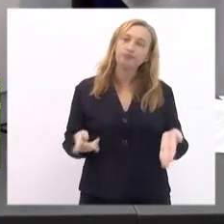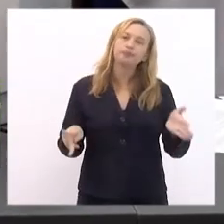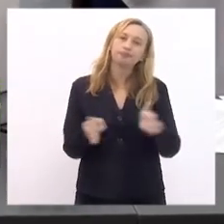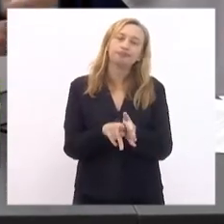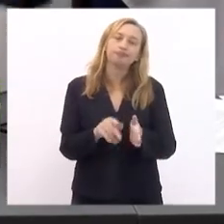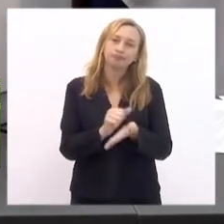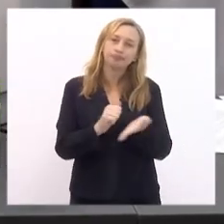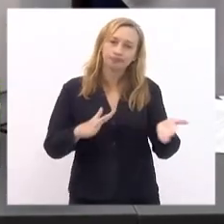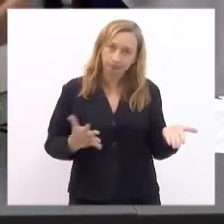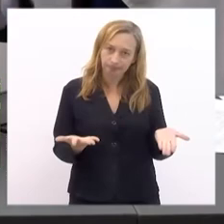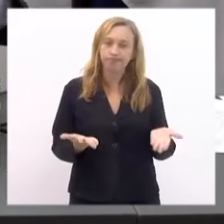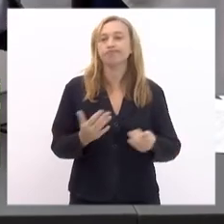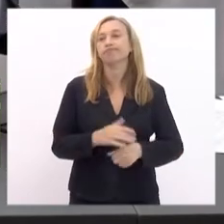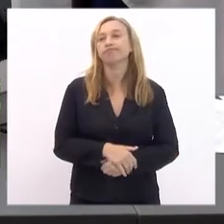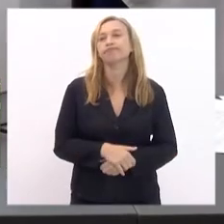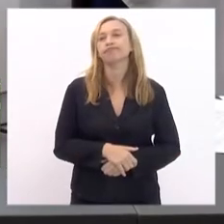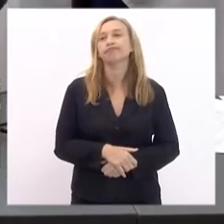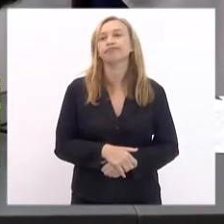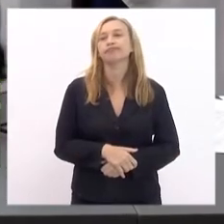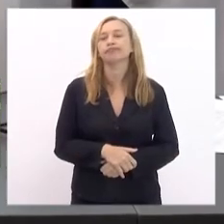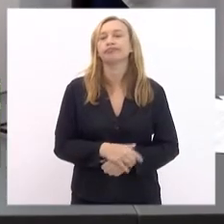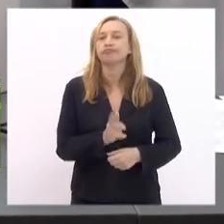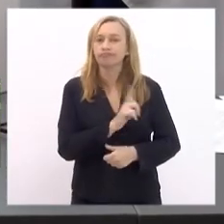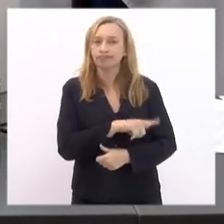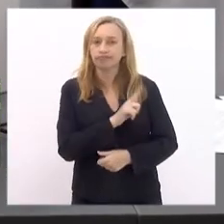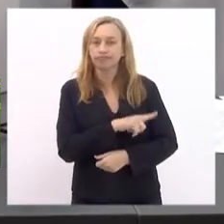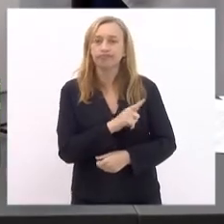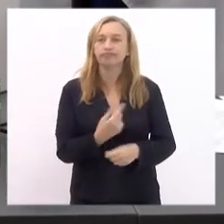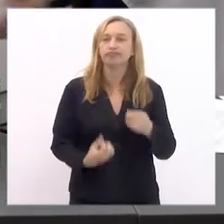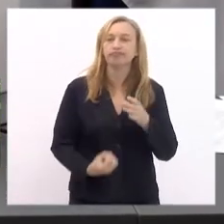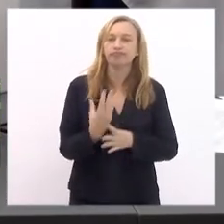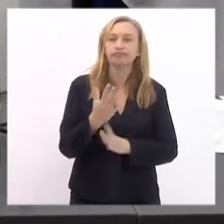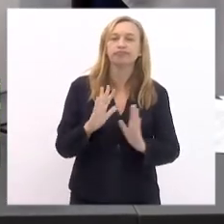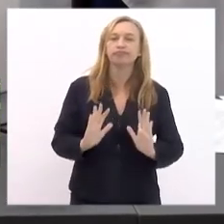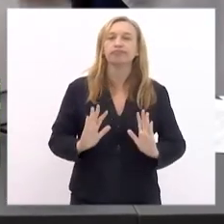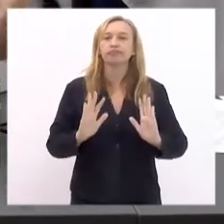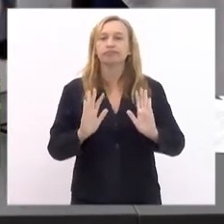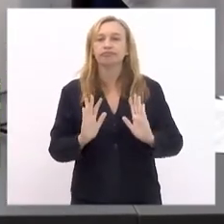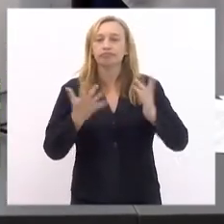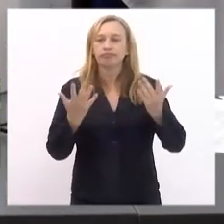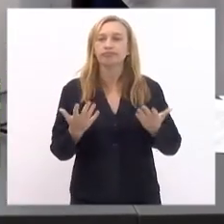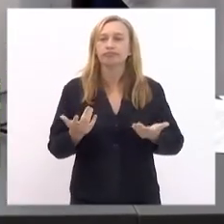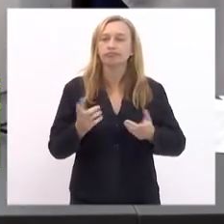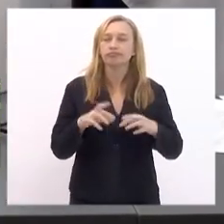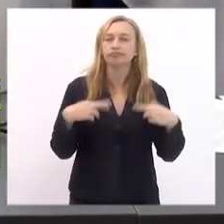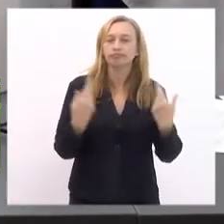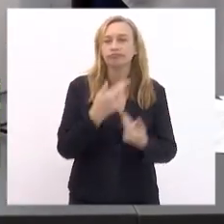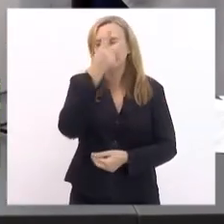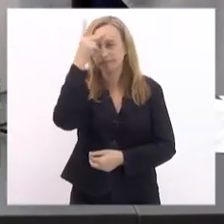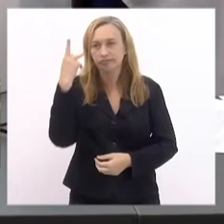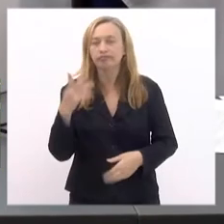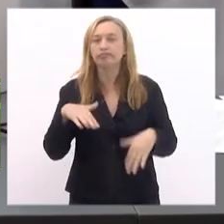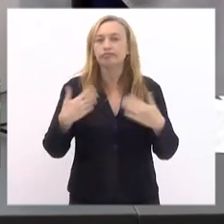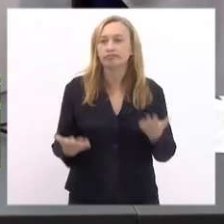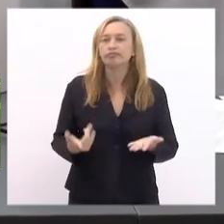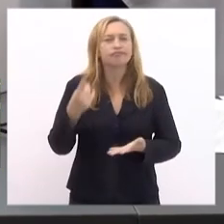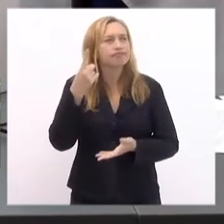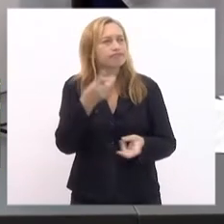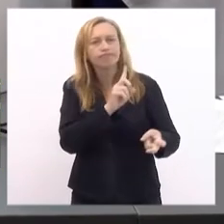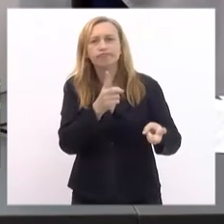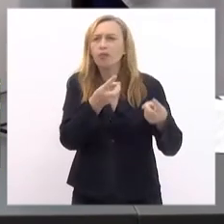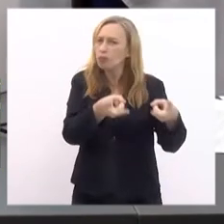da atividade, digamos, de gestão, realizar atividades, reunir pessoas, enfim, tudo mais. Então, a gente ainda não